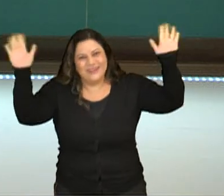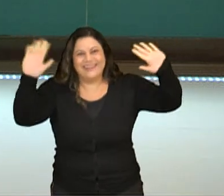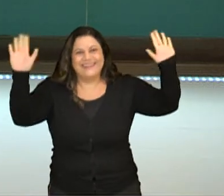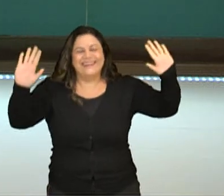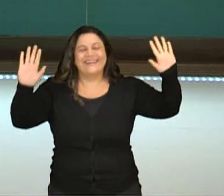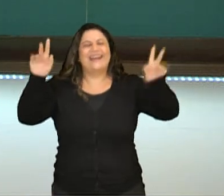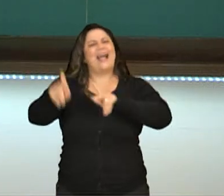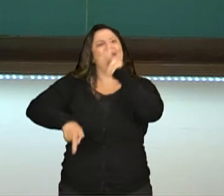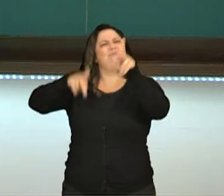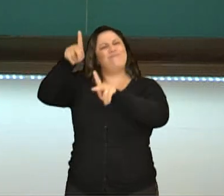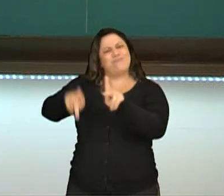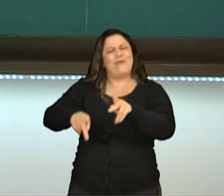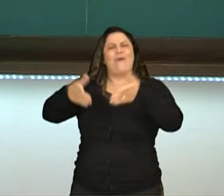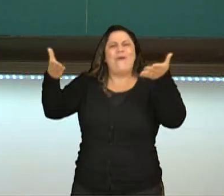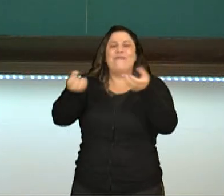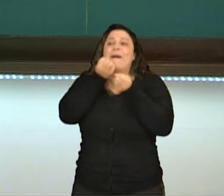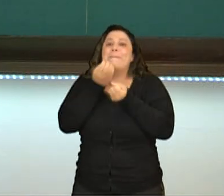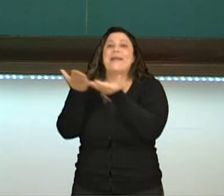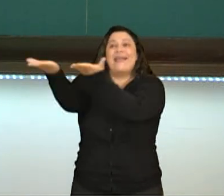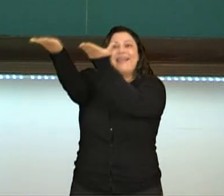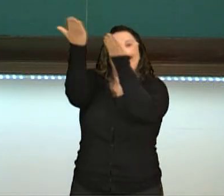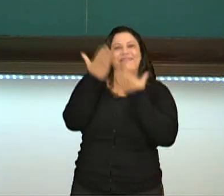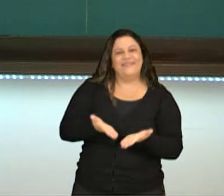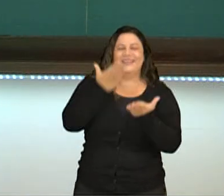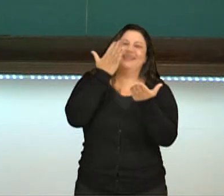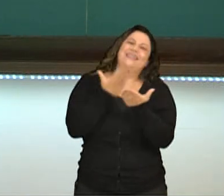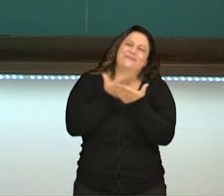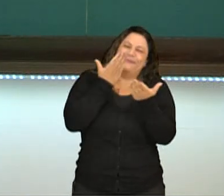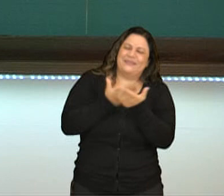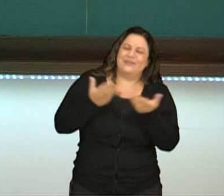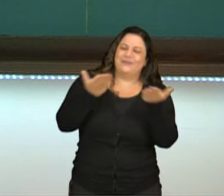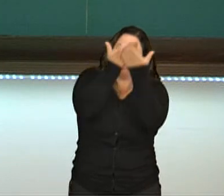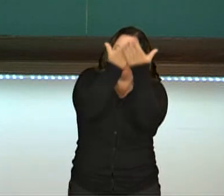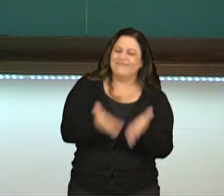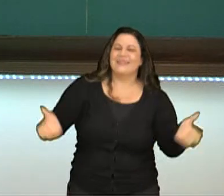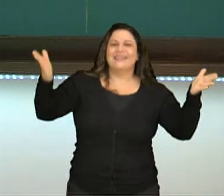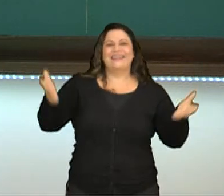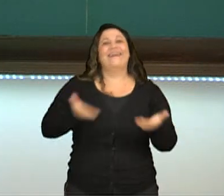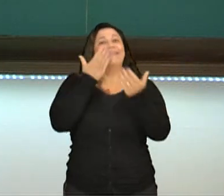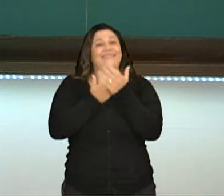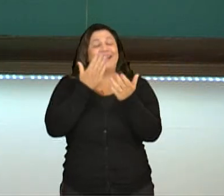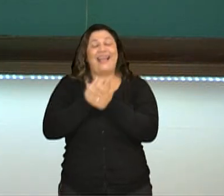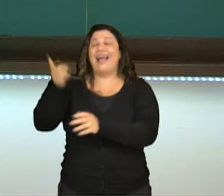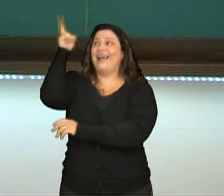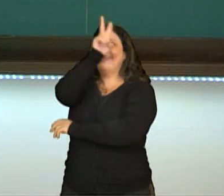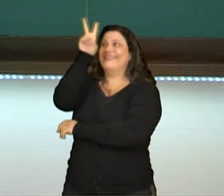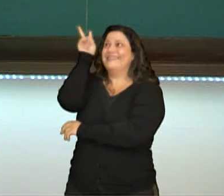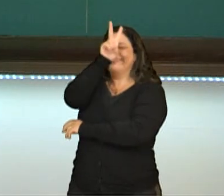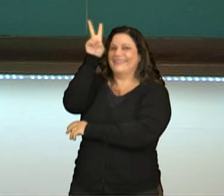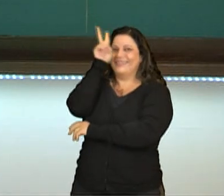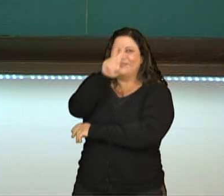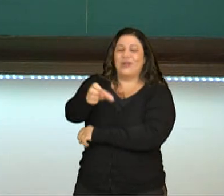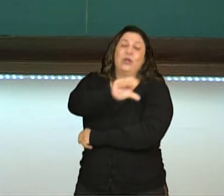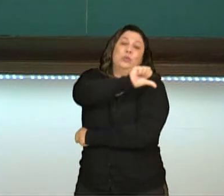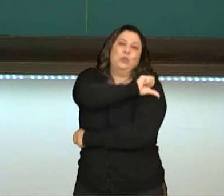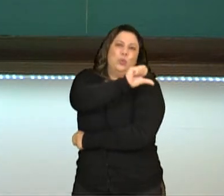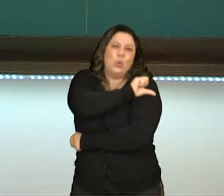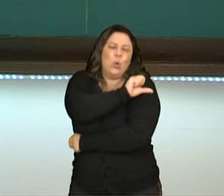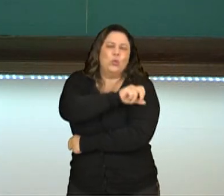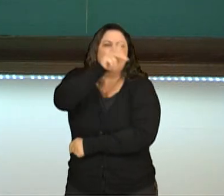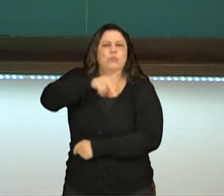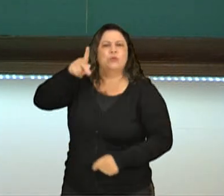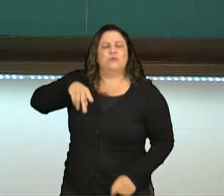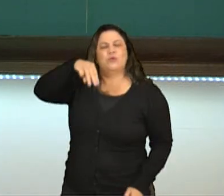Olá, povo! Bem-vindos à nossa maravilhosa aula de História do Nono Ano. Eu